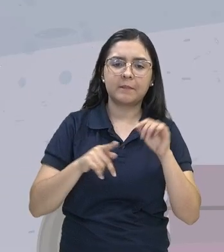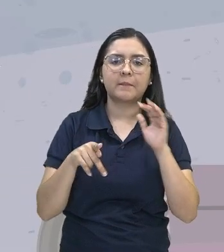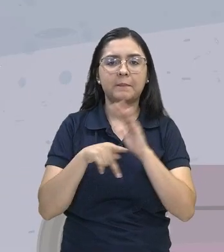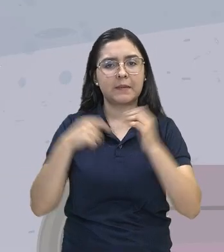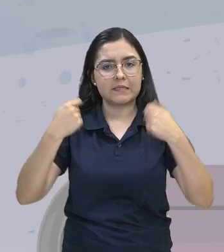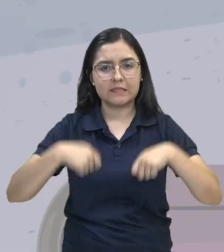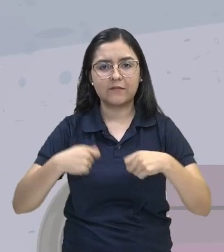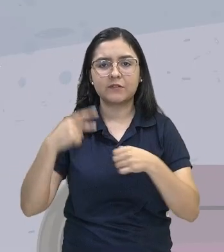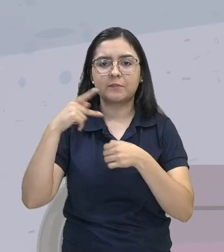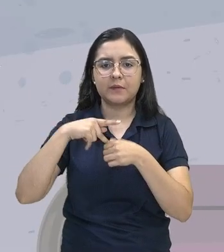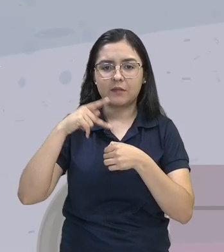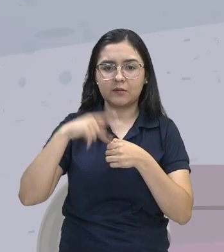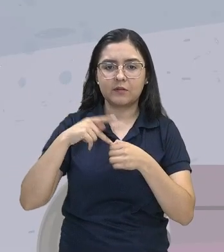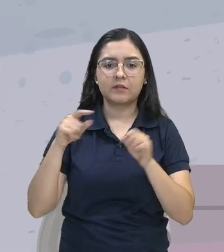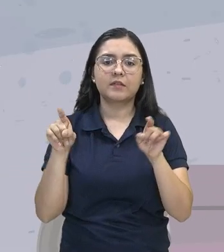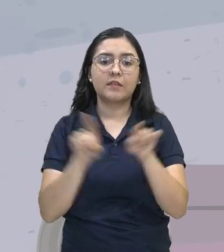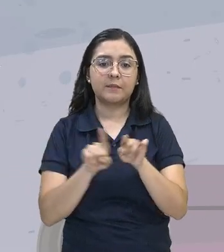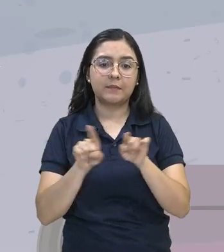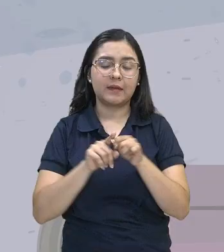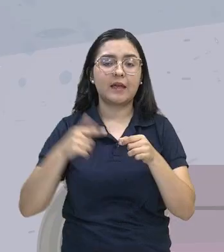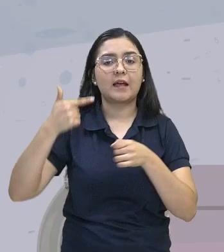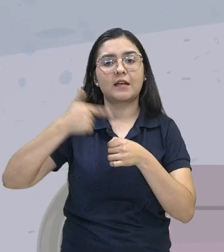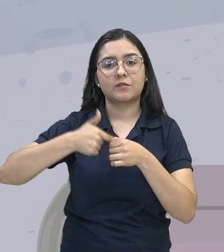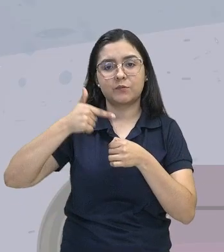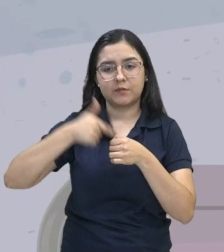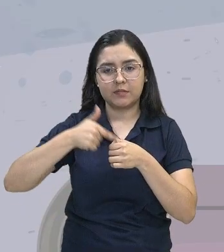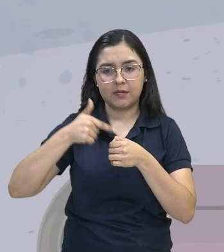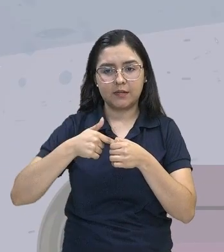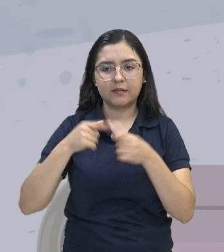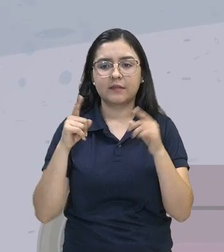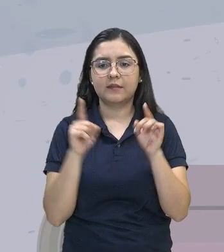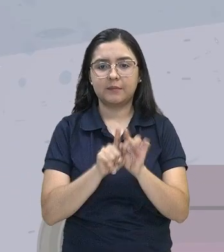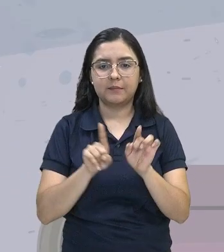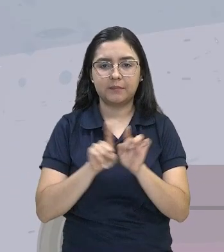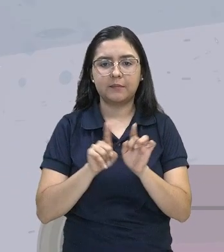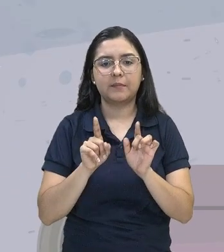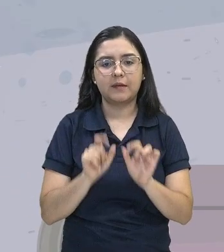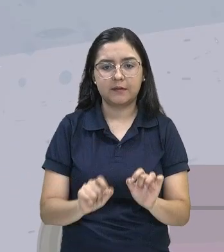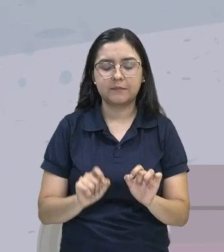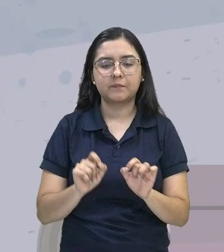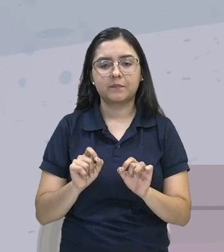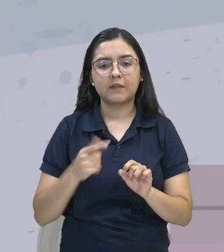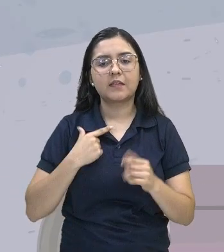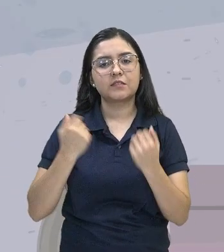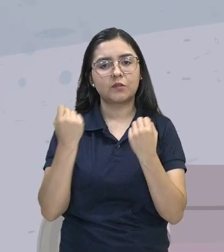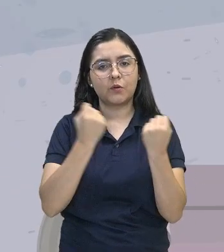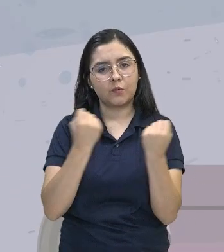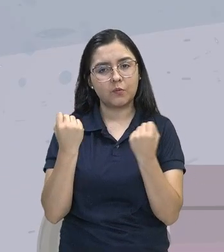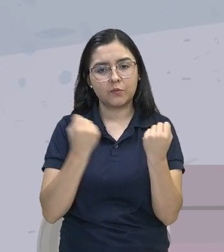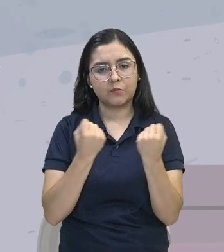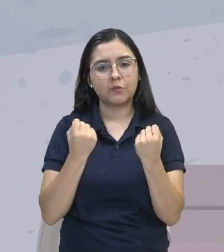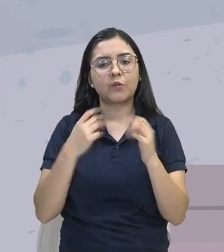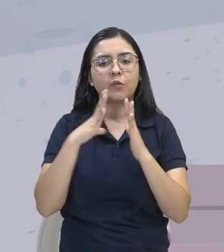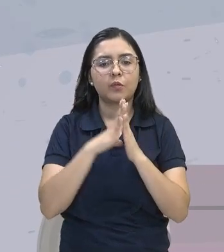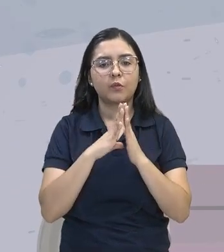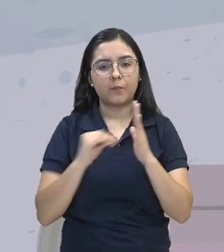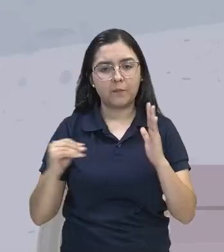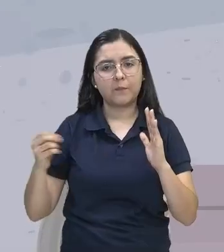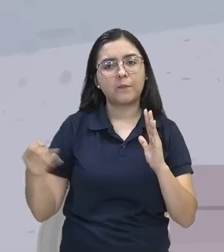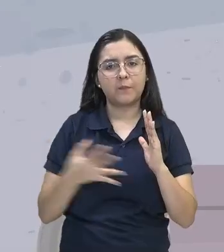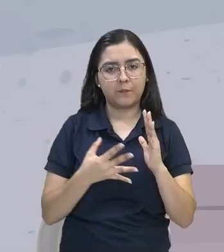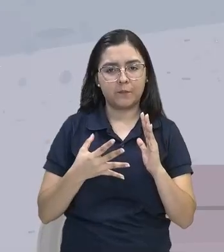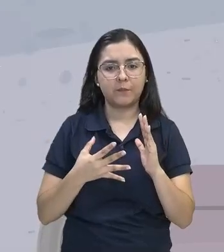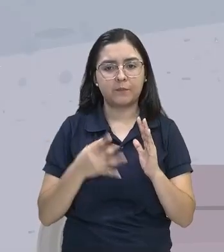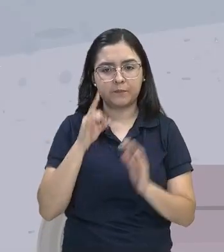petróleo e a própria gasolina, que vai ser o combustível para esses novos modelos